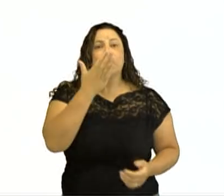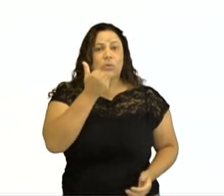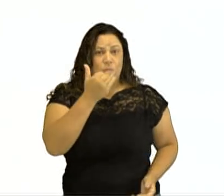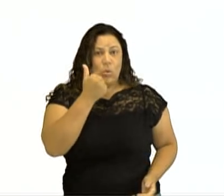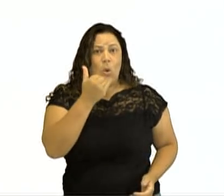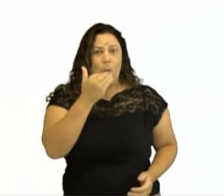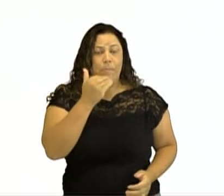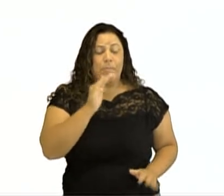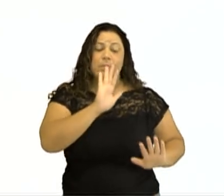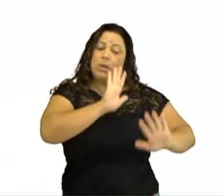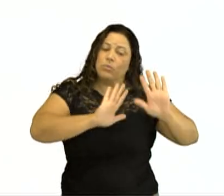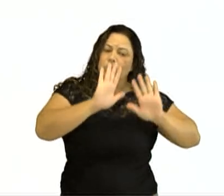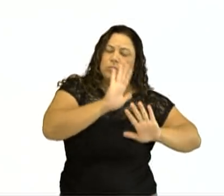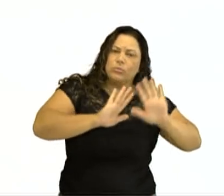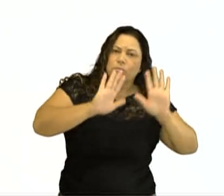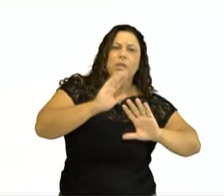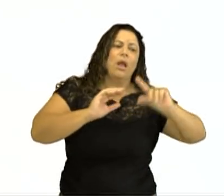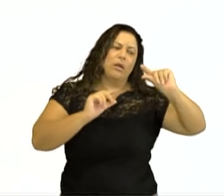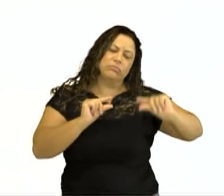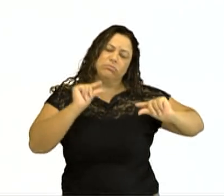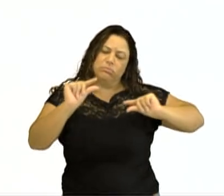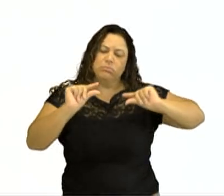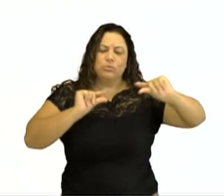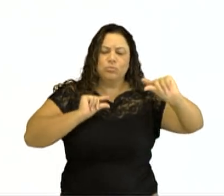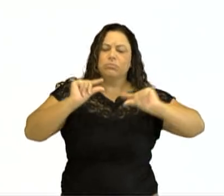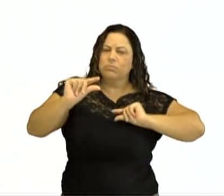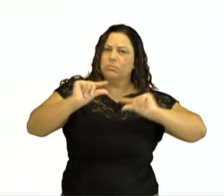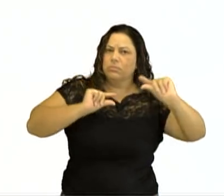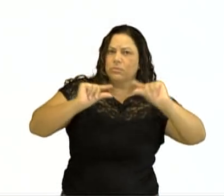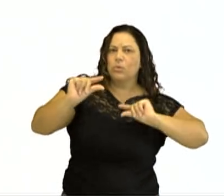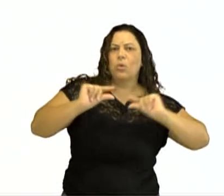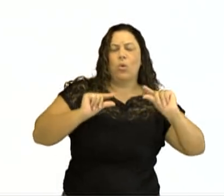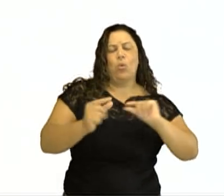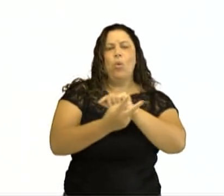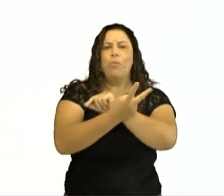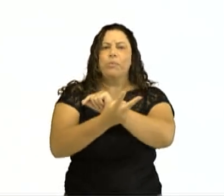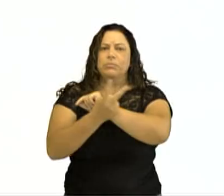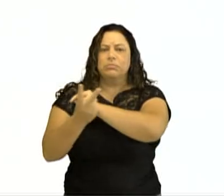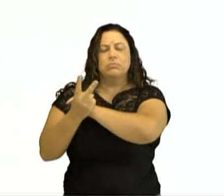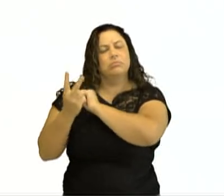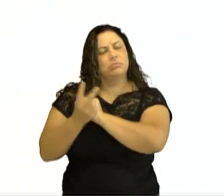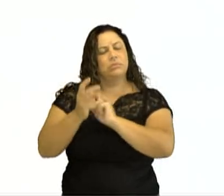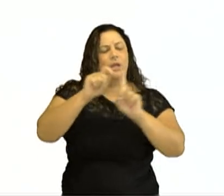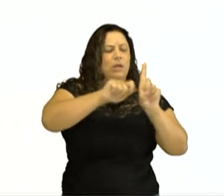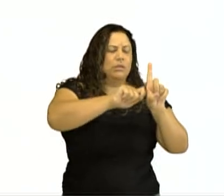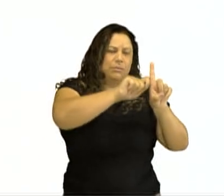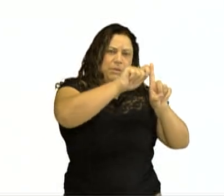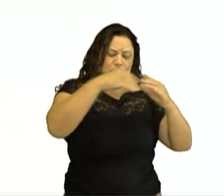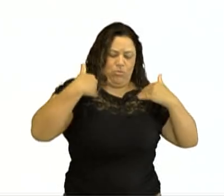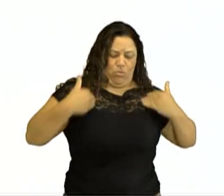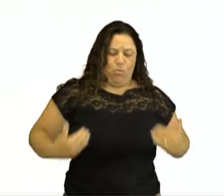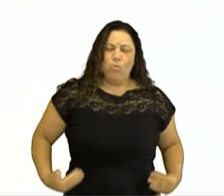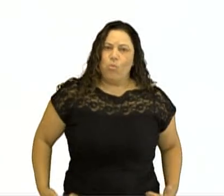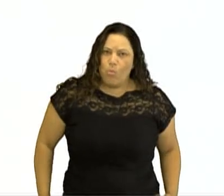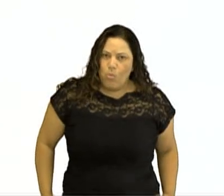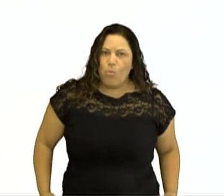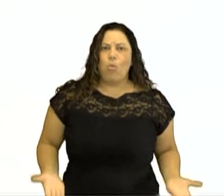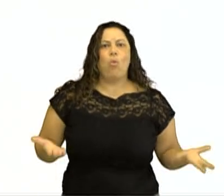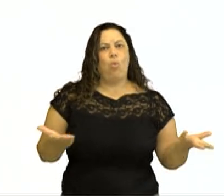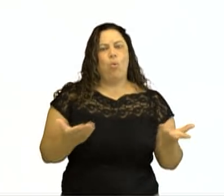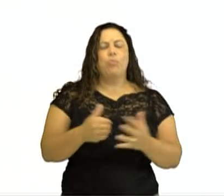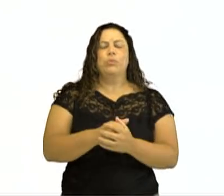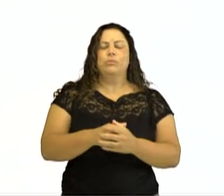Os lipídios ajudam, por exemplo, na manutenção da temperatura do nosso corpo, participam das